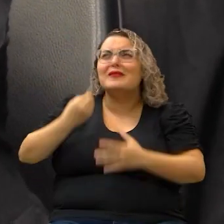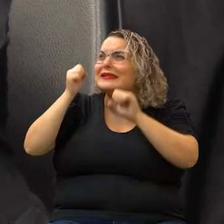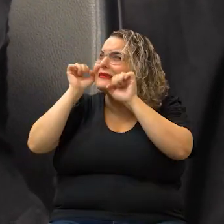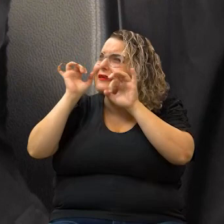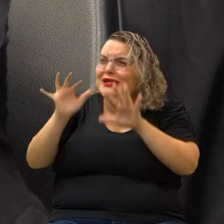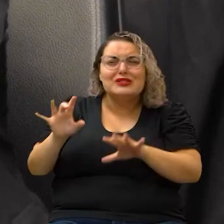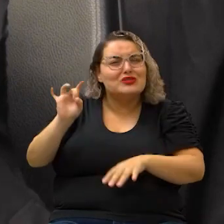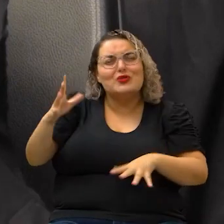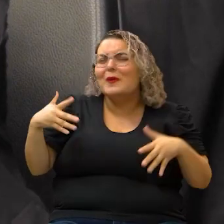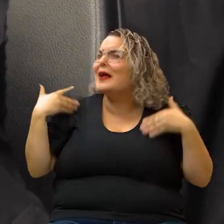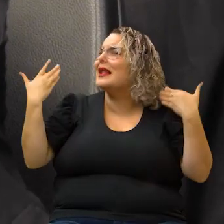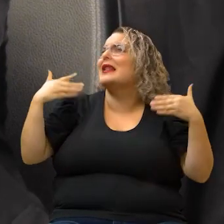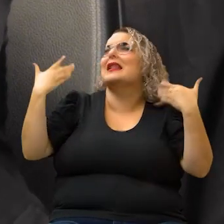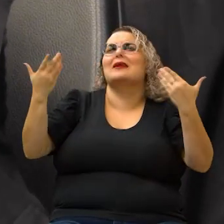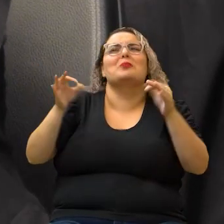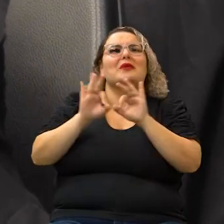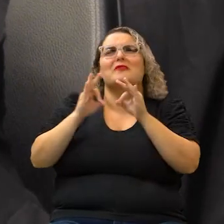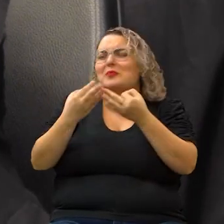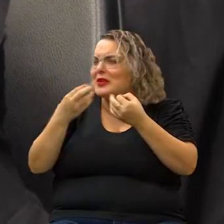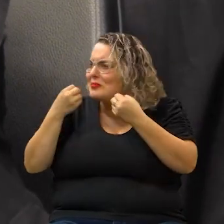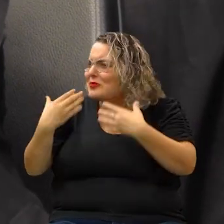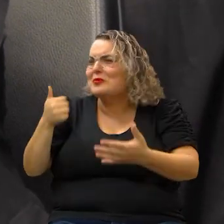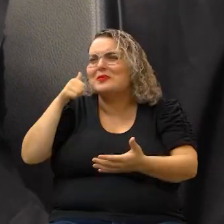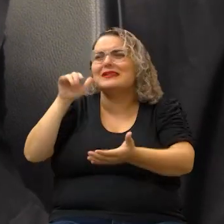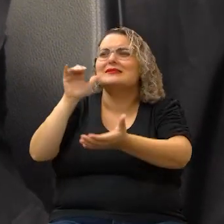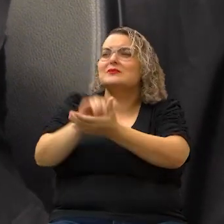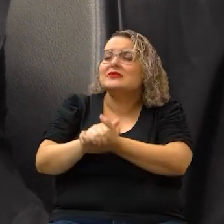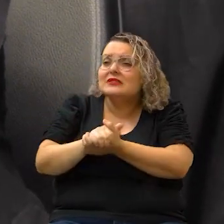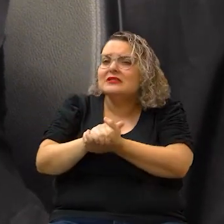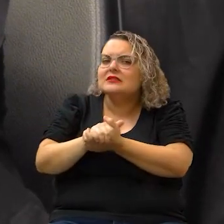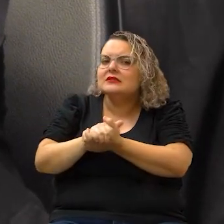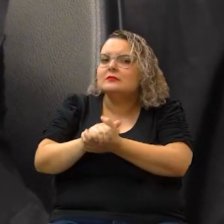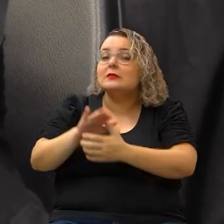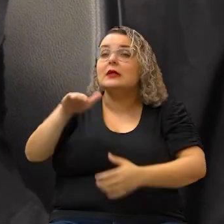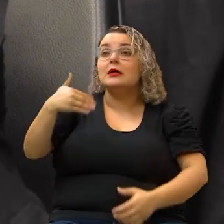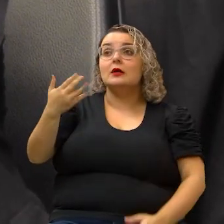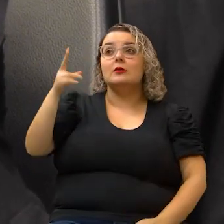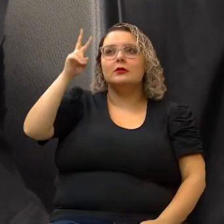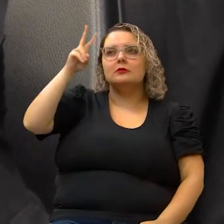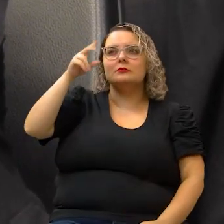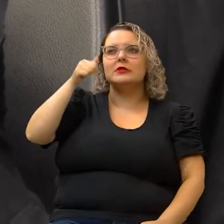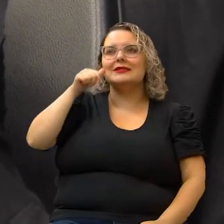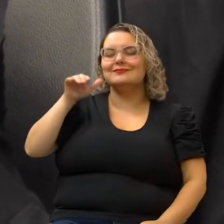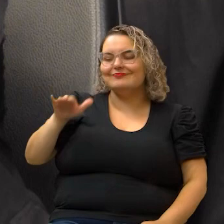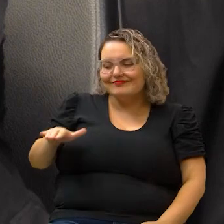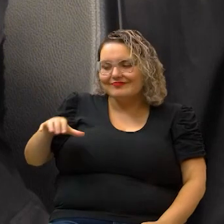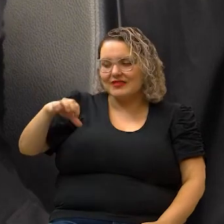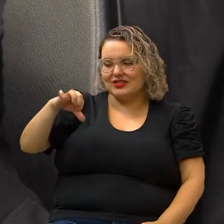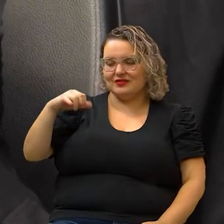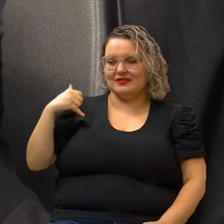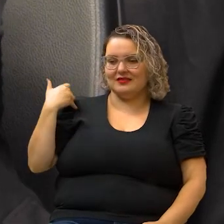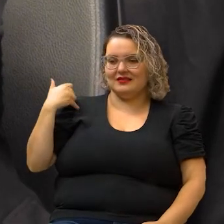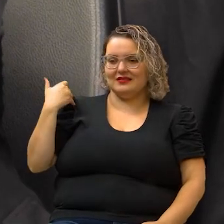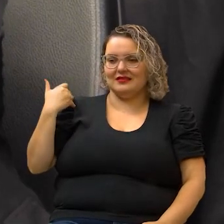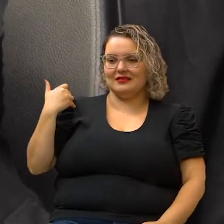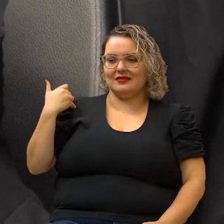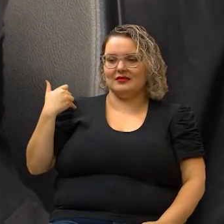vida abençoada, só tive alegrias, né? Uma família boa, minha esposa. Mas quando eu lembrei da minha menininha, de 9